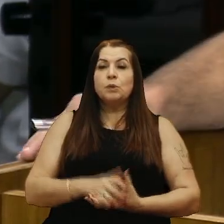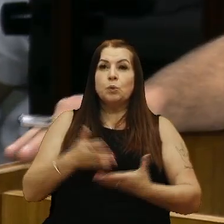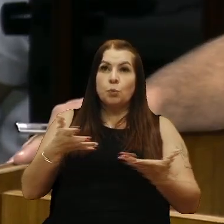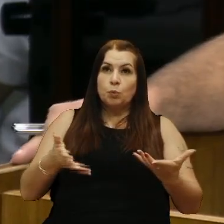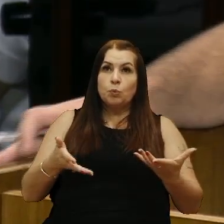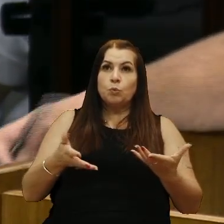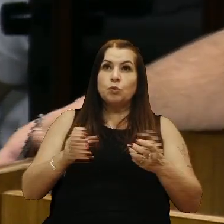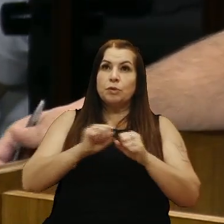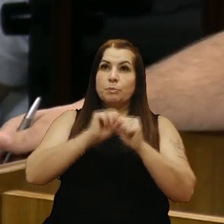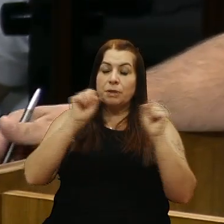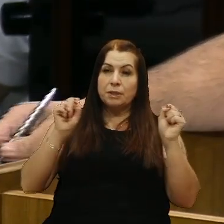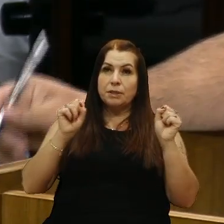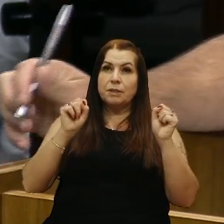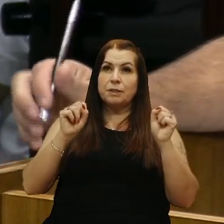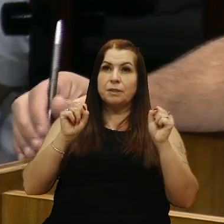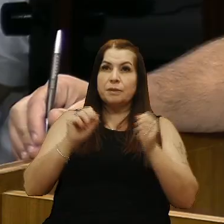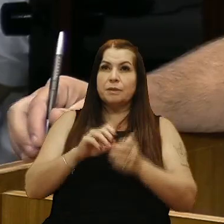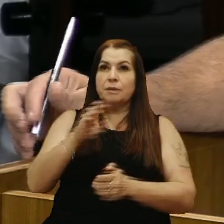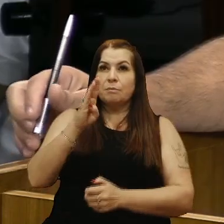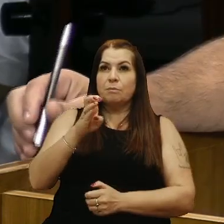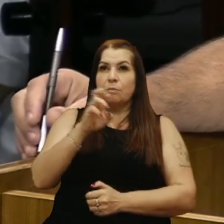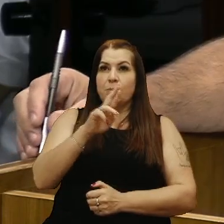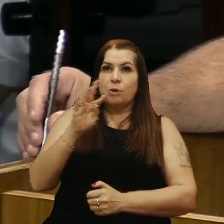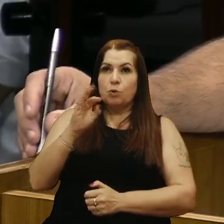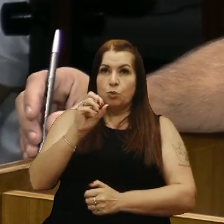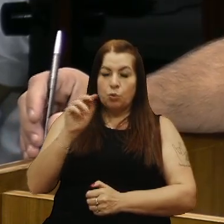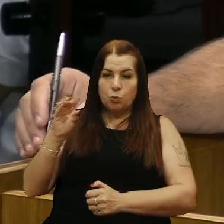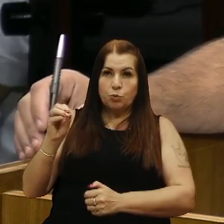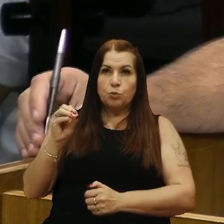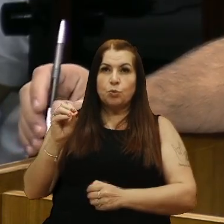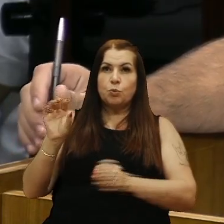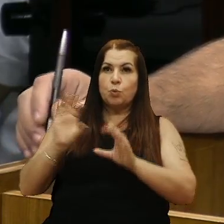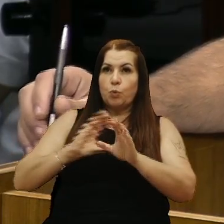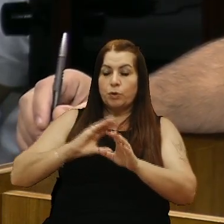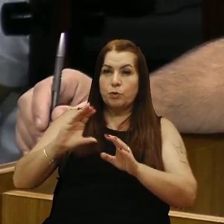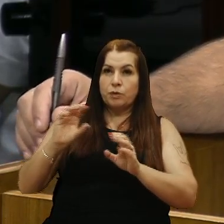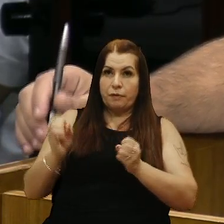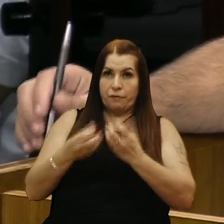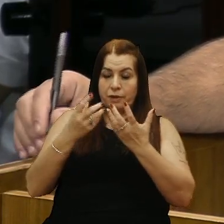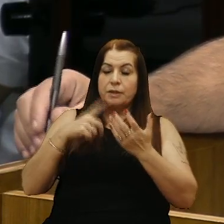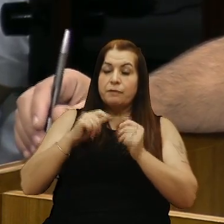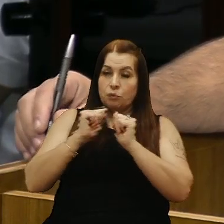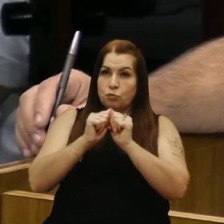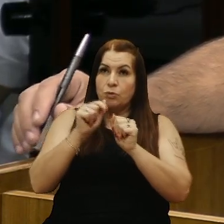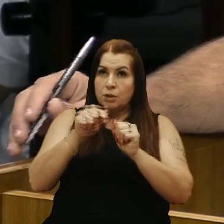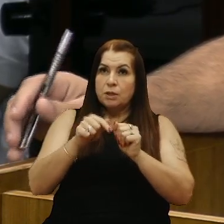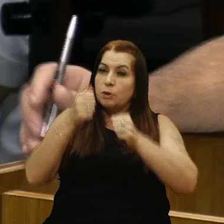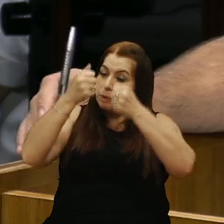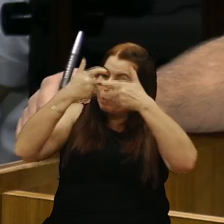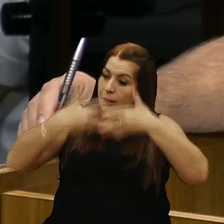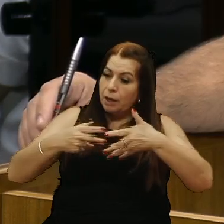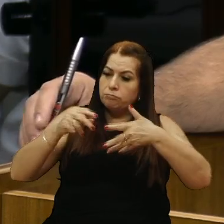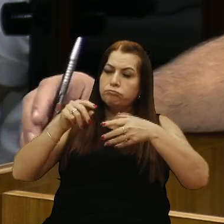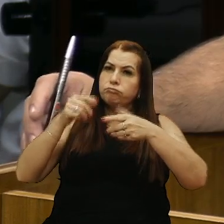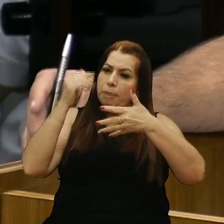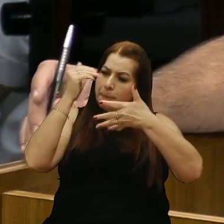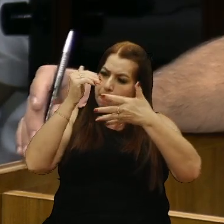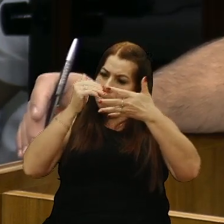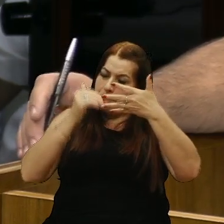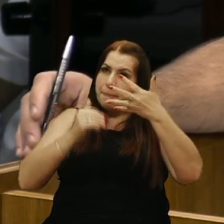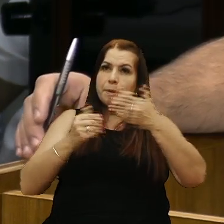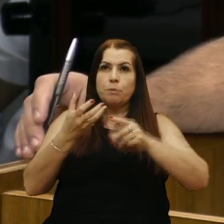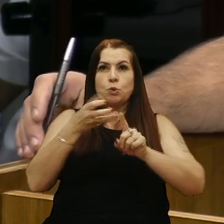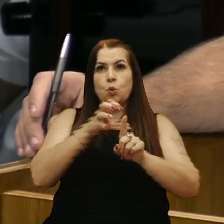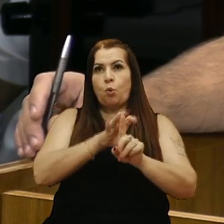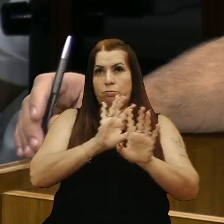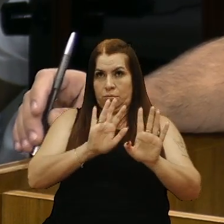Hoje, pela manhã, o senhor Bertotto, que é o coordenador da festa, ele esteve aqui e eu expliquei os motivos pelos quais eu iria ser